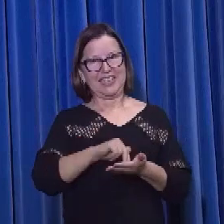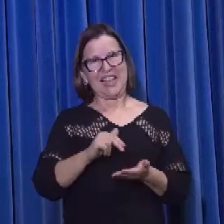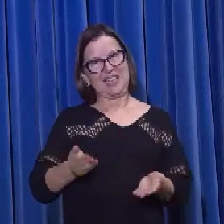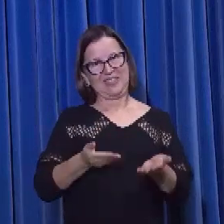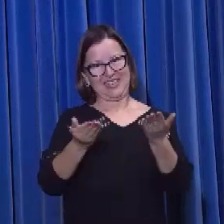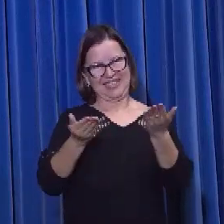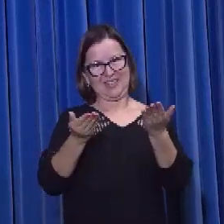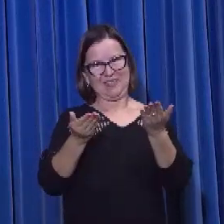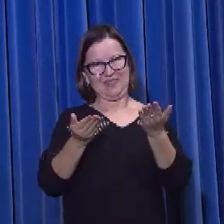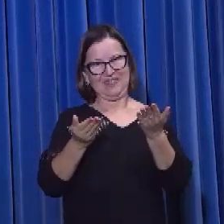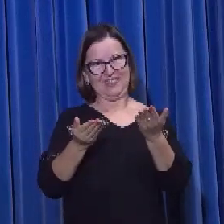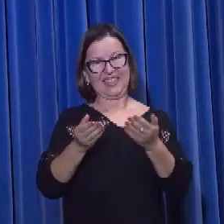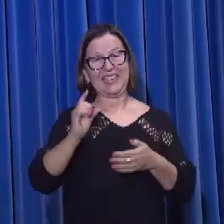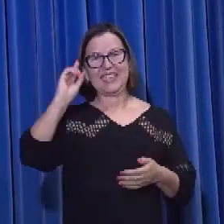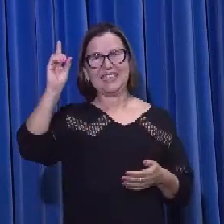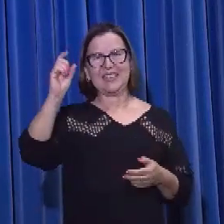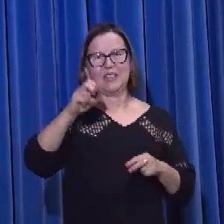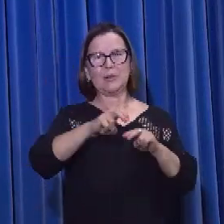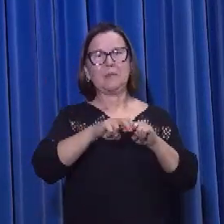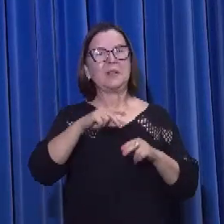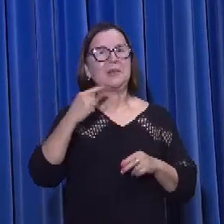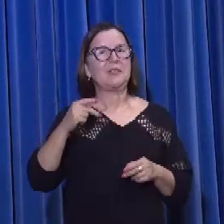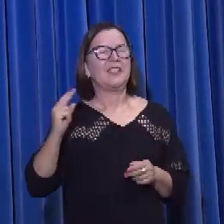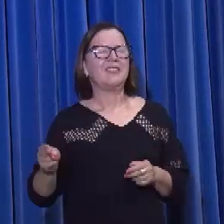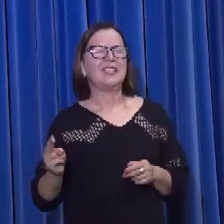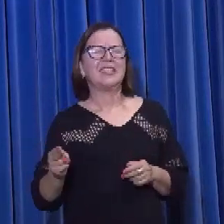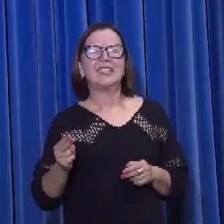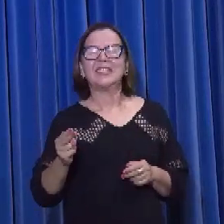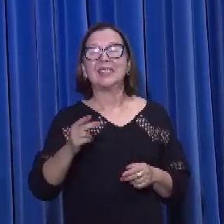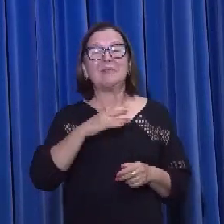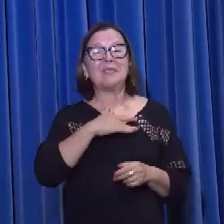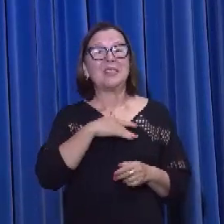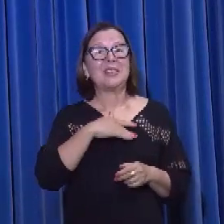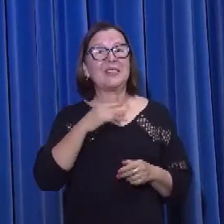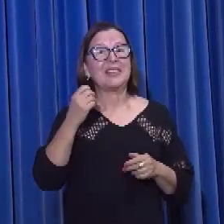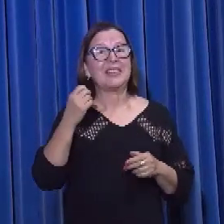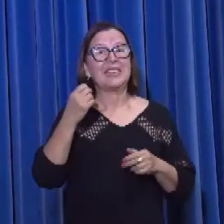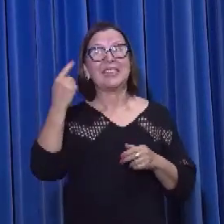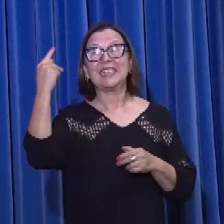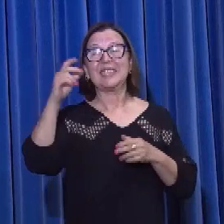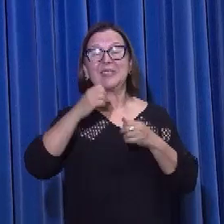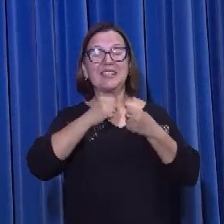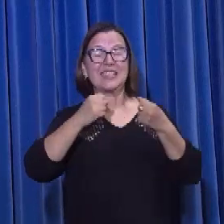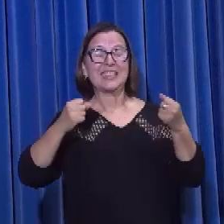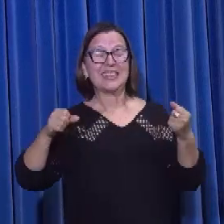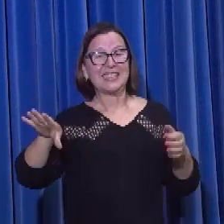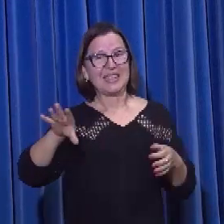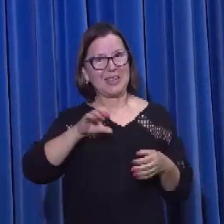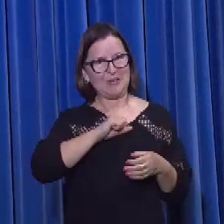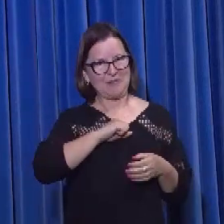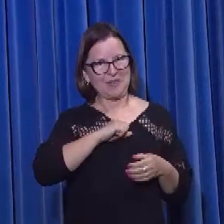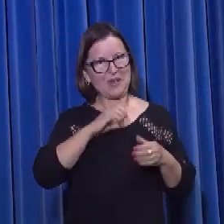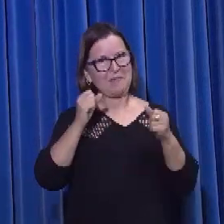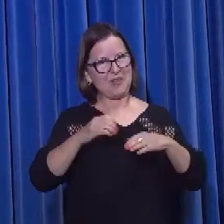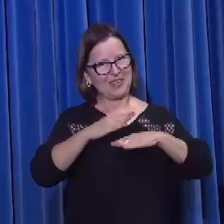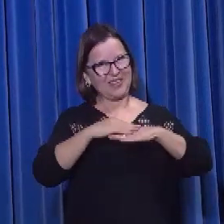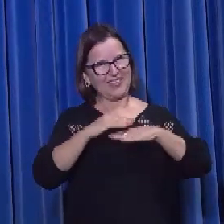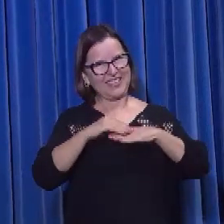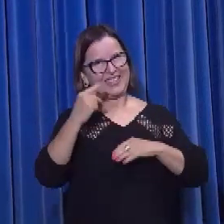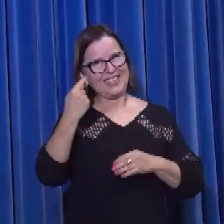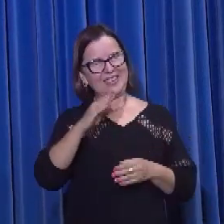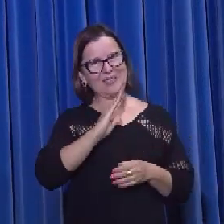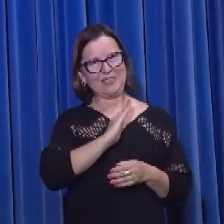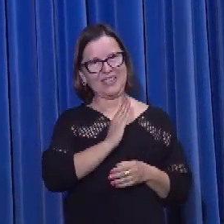e pelo teu grande amor com que nos amou, possa confortar o seu coração. E naquilo ainda em que você